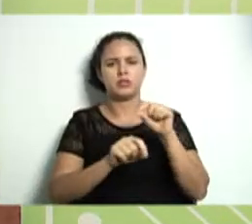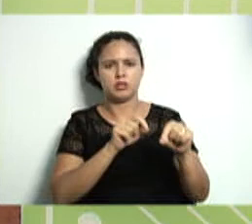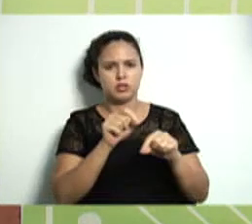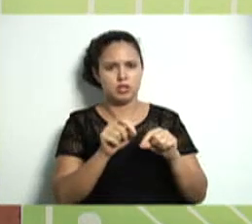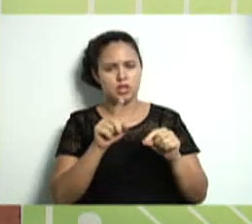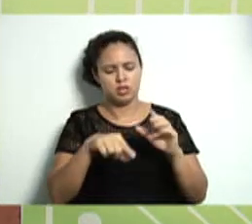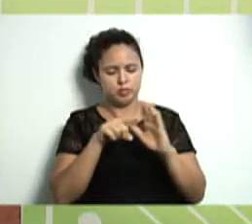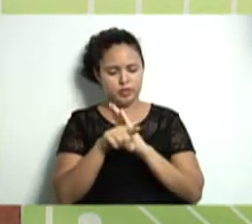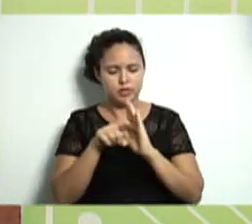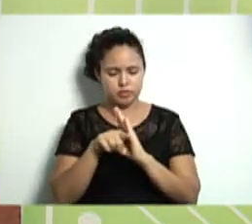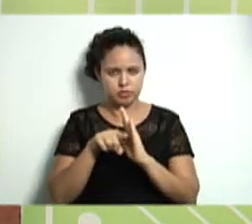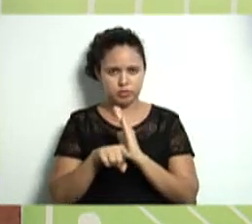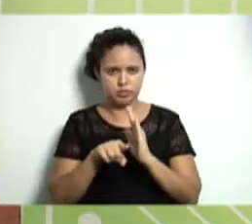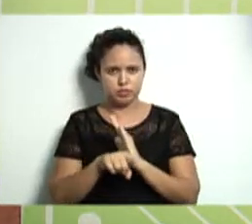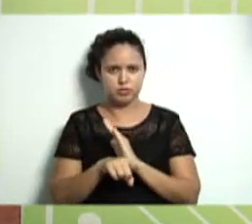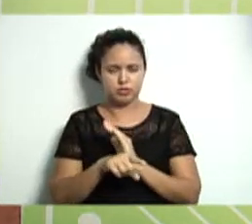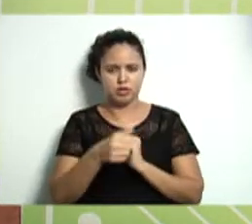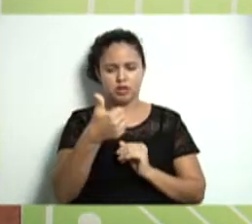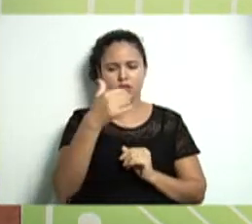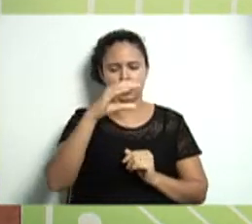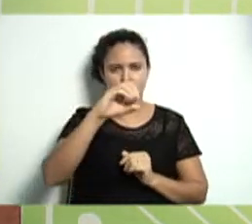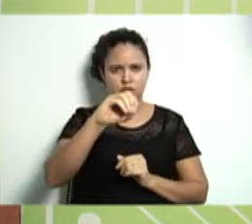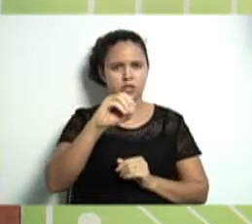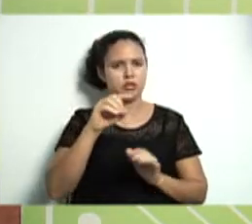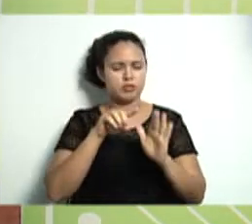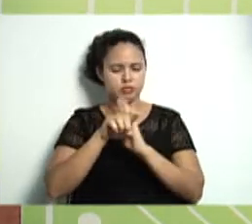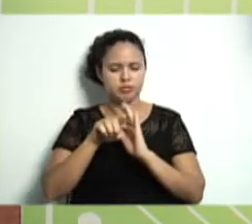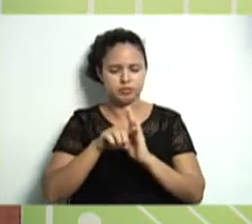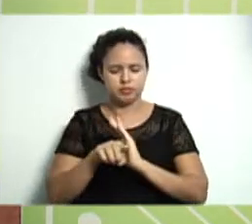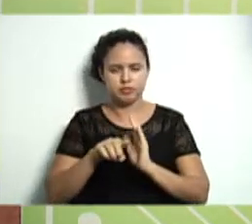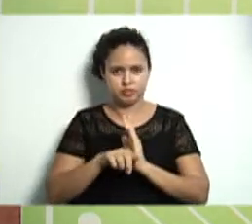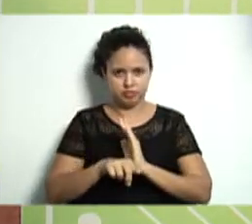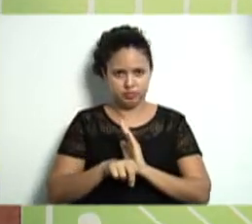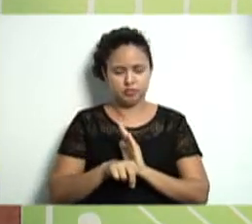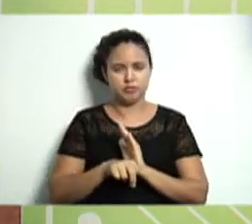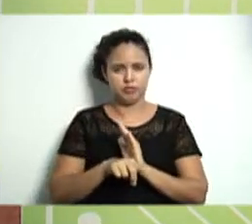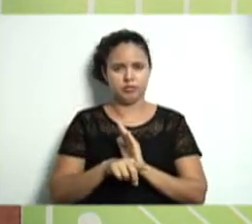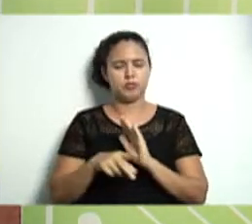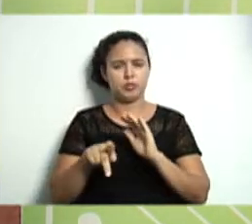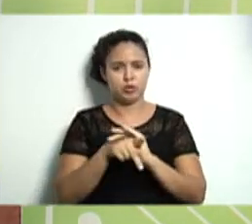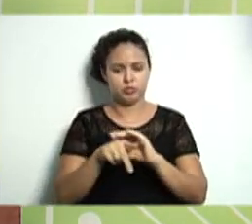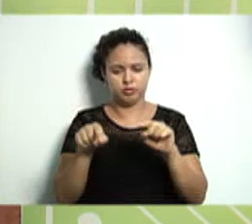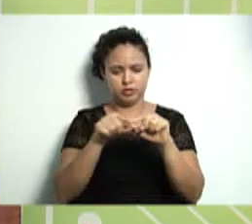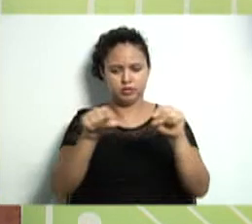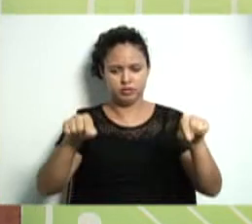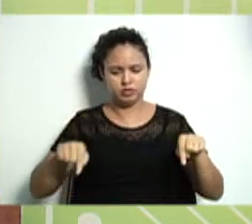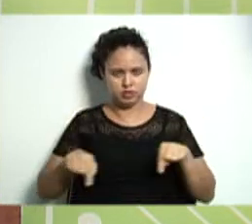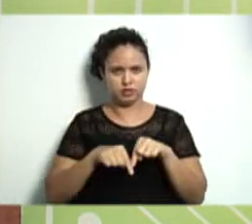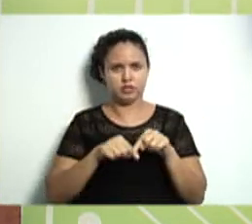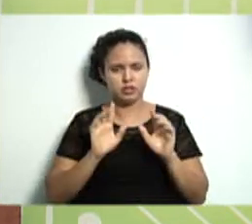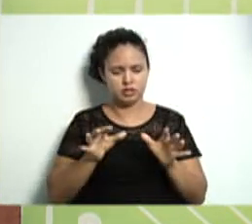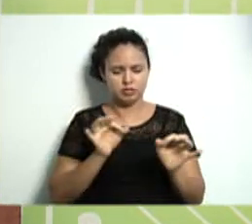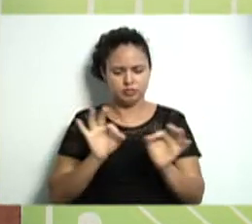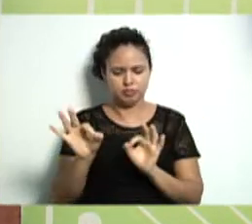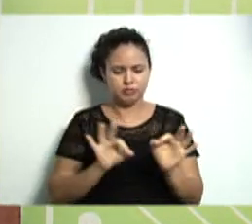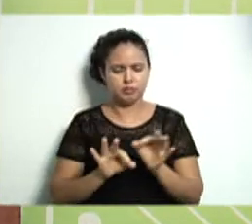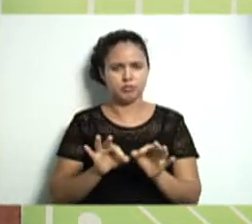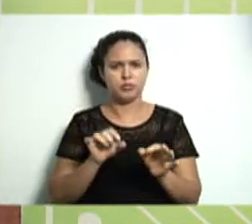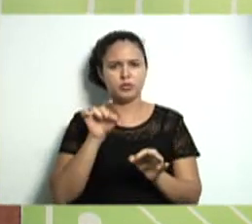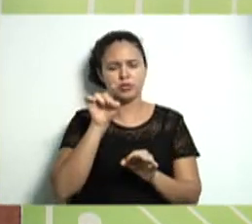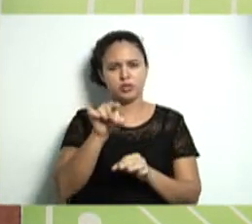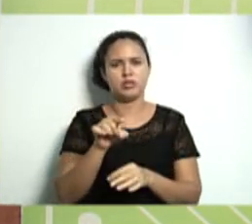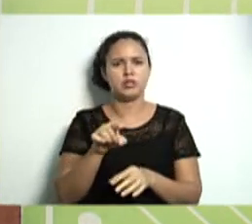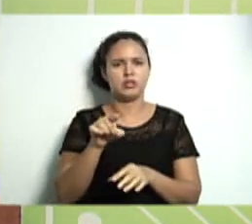é um questionário com 10 questões. Essa atividade de sala, ela já foi planejada para que vocês